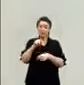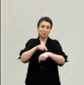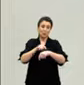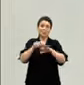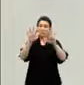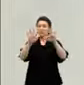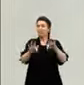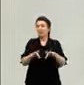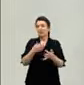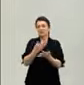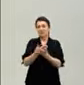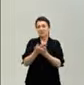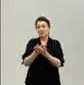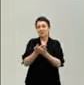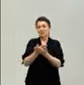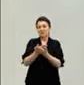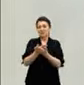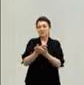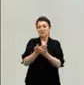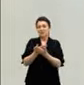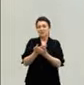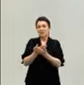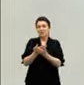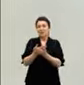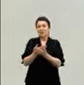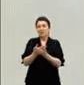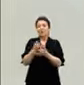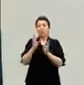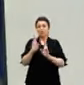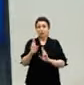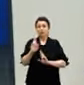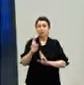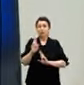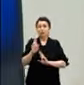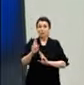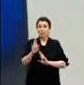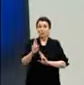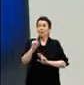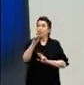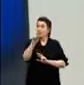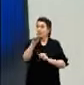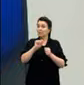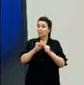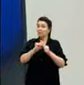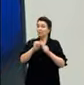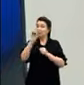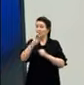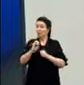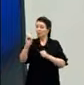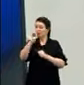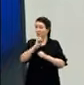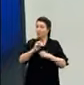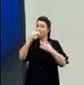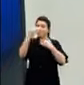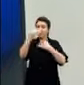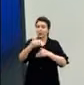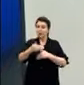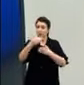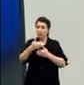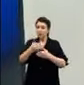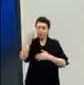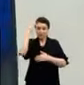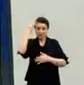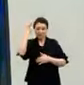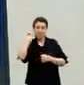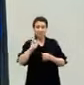tempo, infelizmente. Tá? Eu desejo a vocês uma ótima prova, excelente prova já, vocês que já estão fazendo